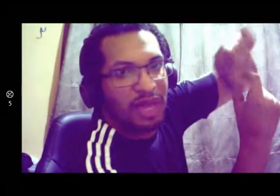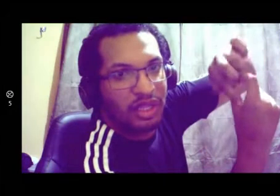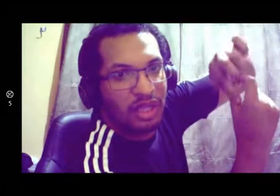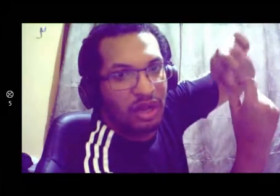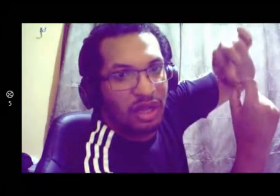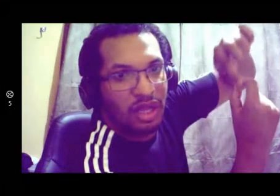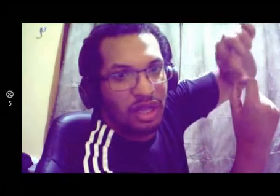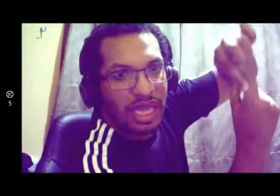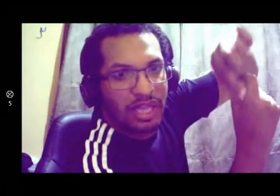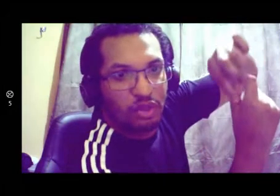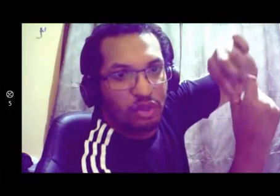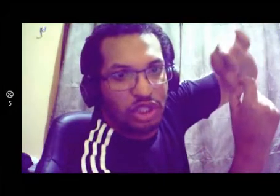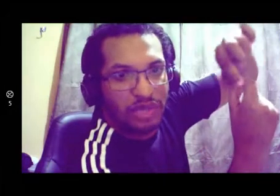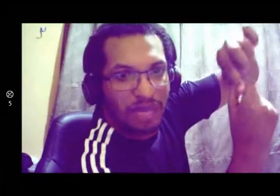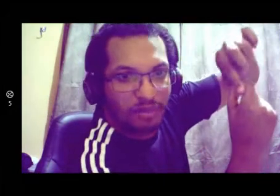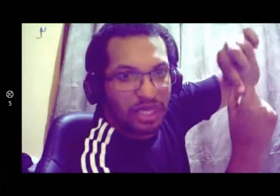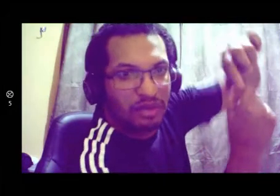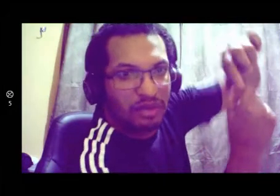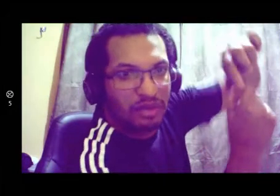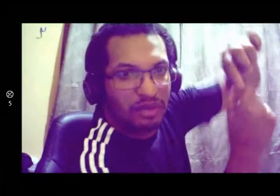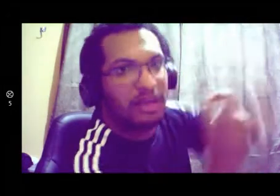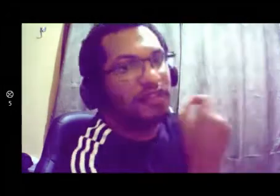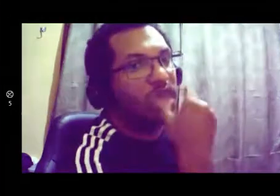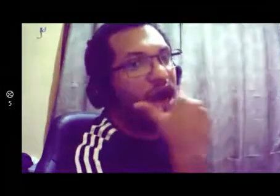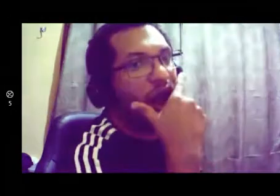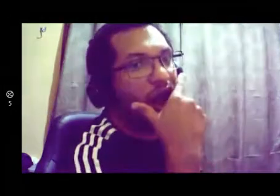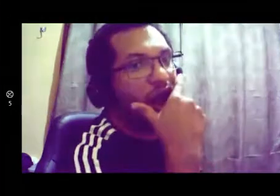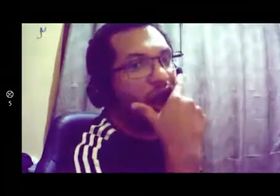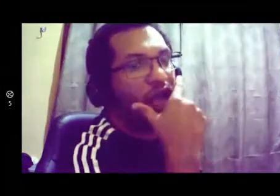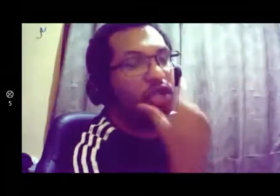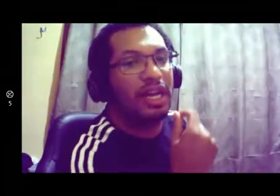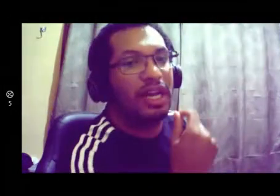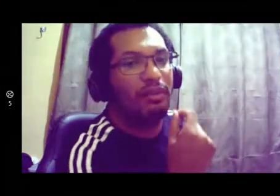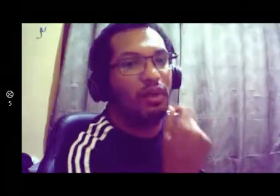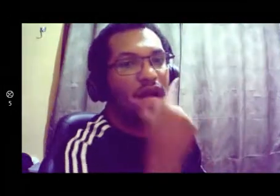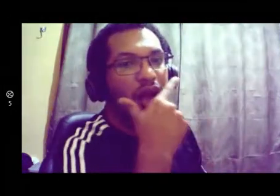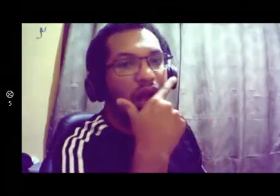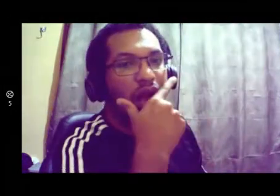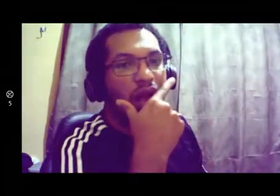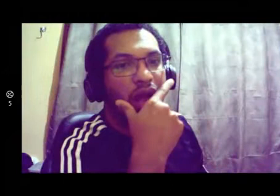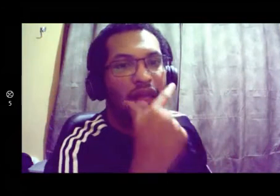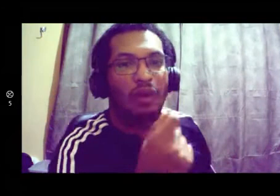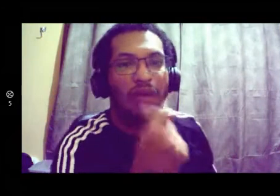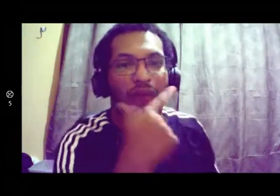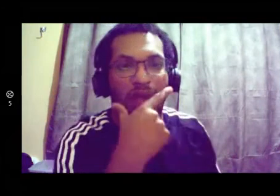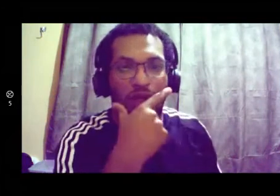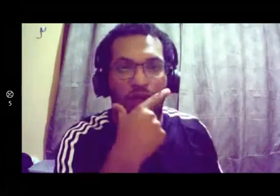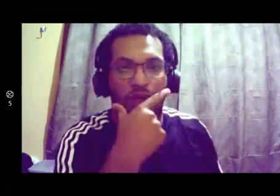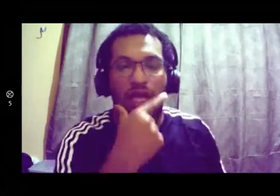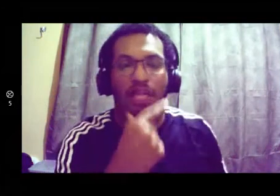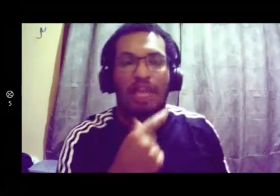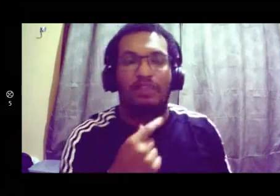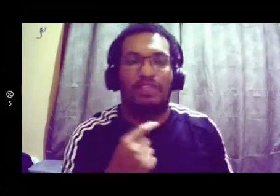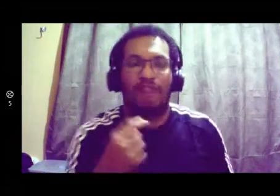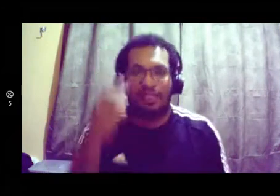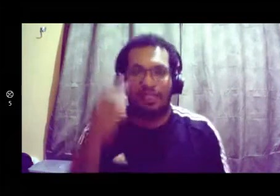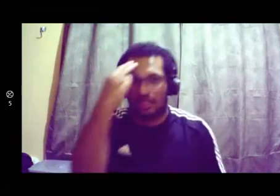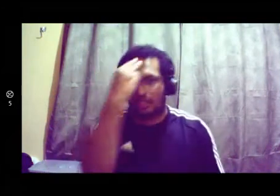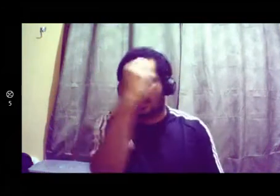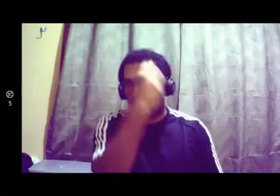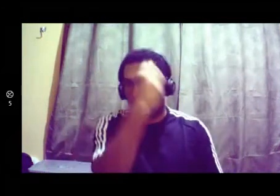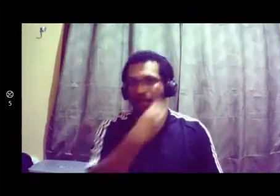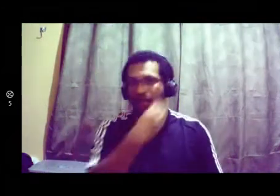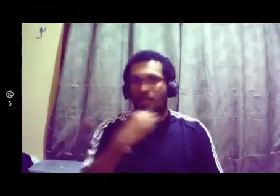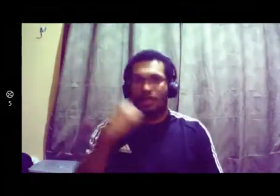o remédio aqui, ó. É redondinho, que é a pílula, faz assim. E joga na boca, que é o remédio. E aí você faz assim,